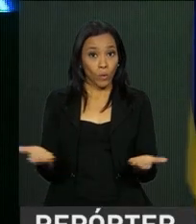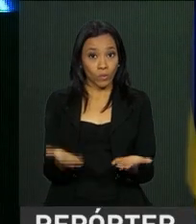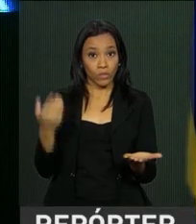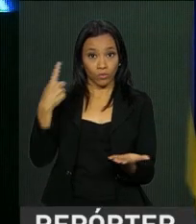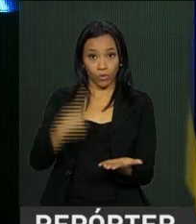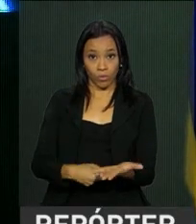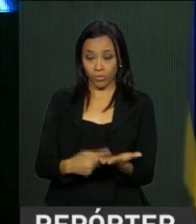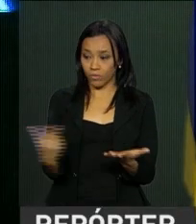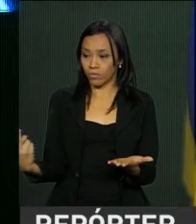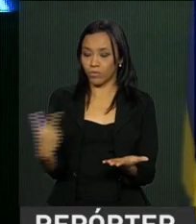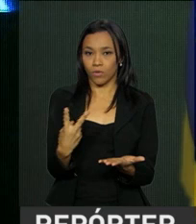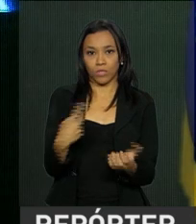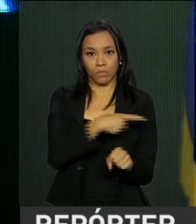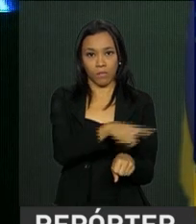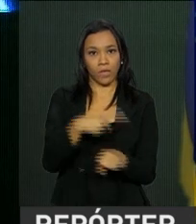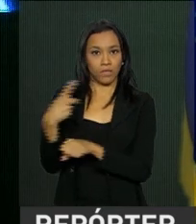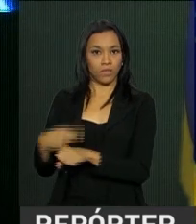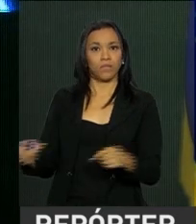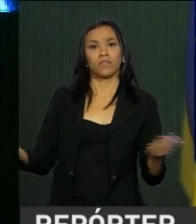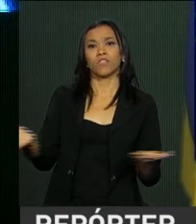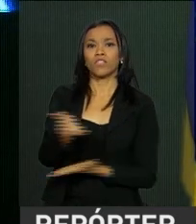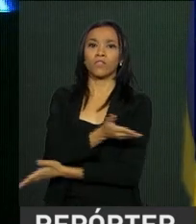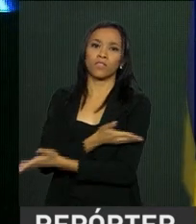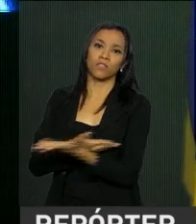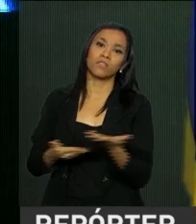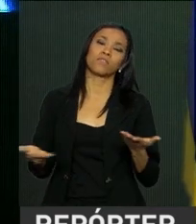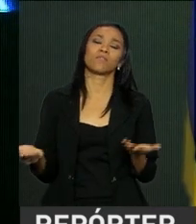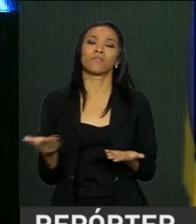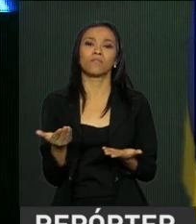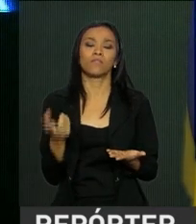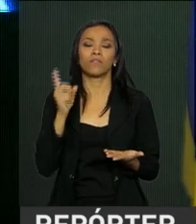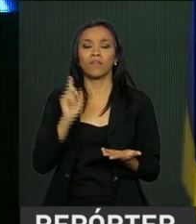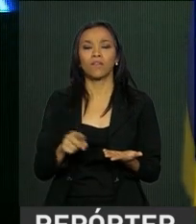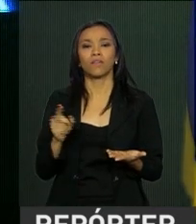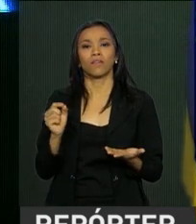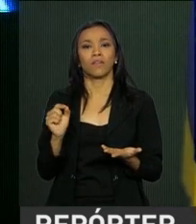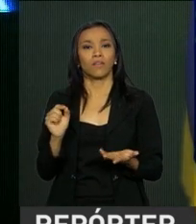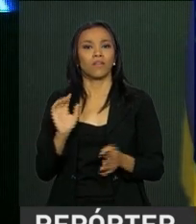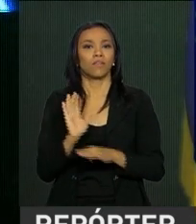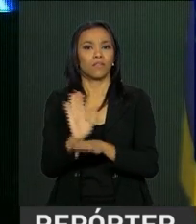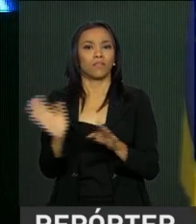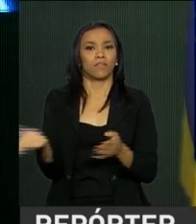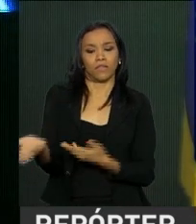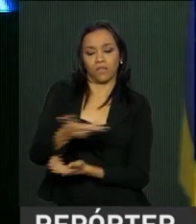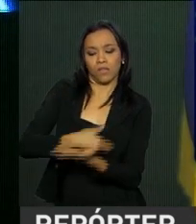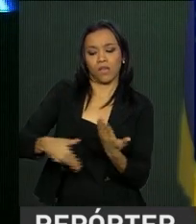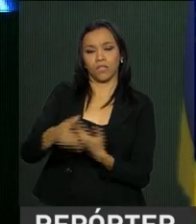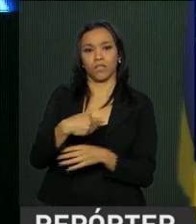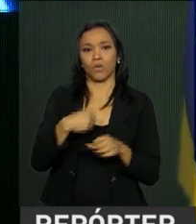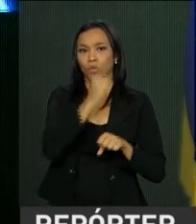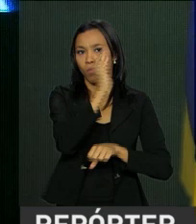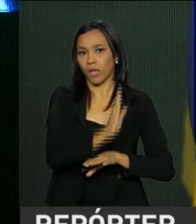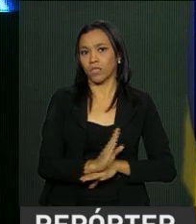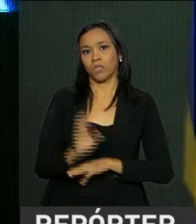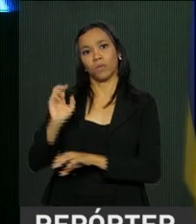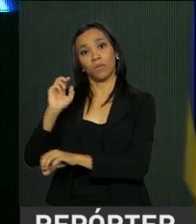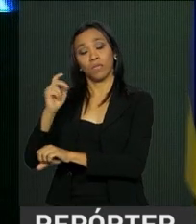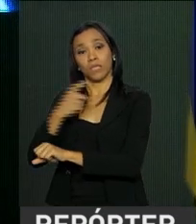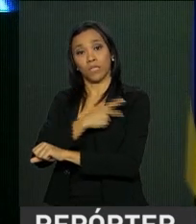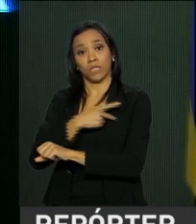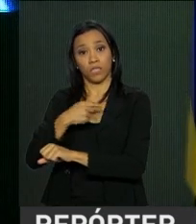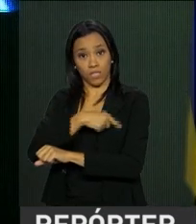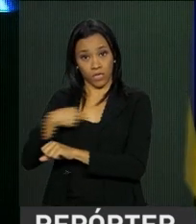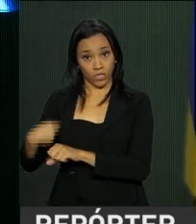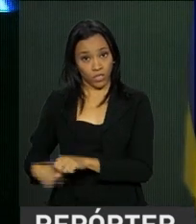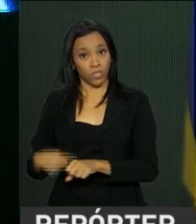fundamental importância para revelar a interação, a integração entre o Brasil e a China, de um lado. De outro lado,